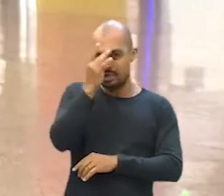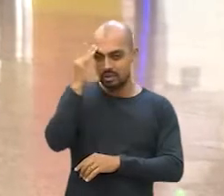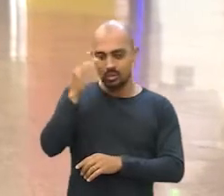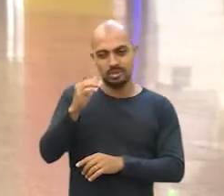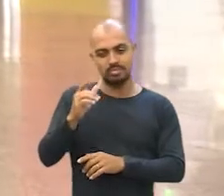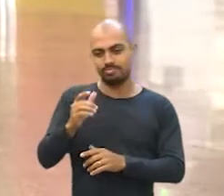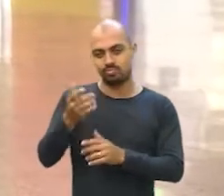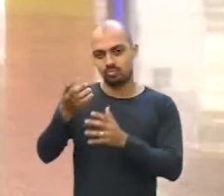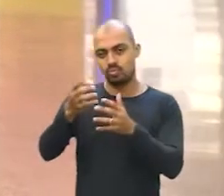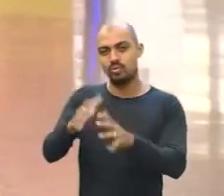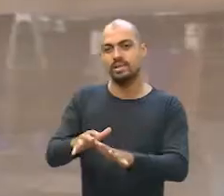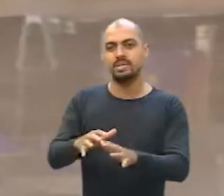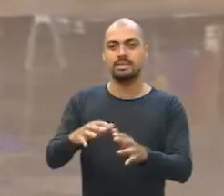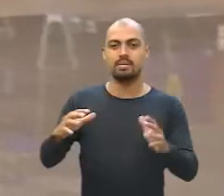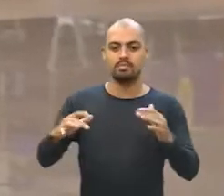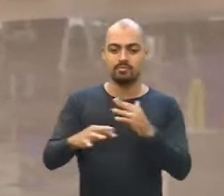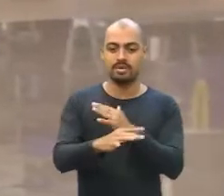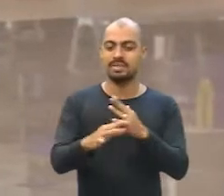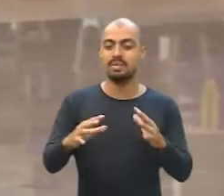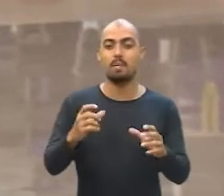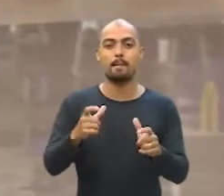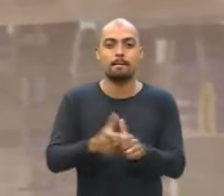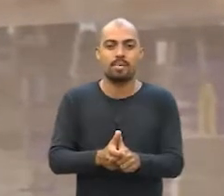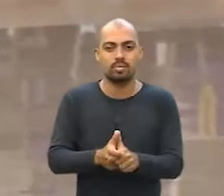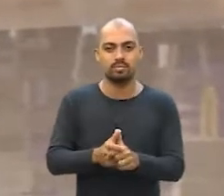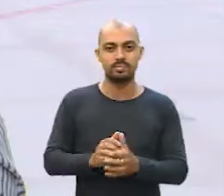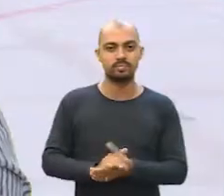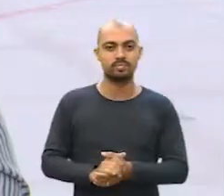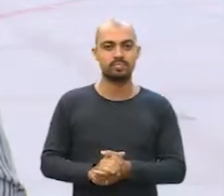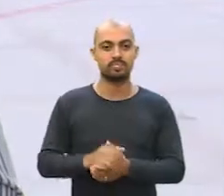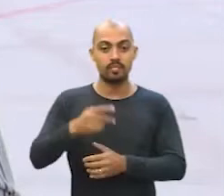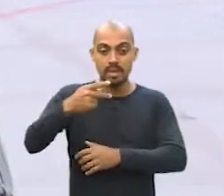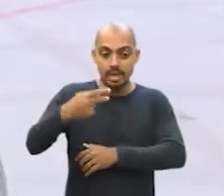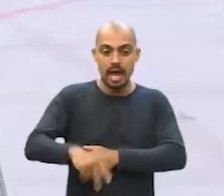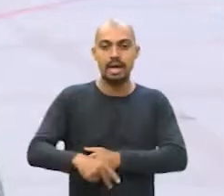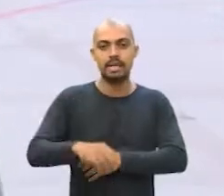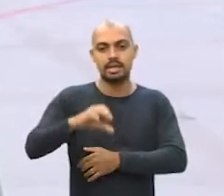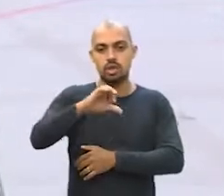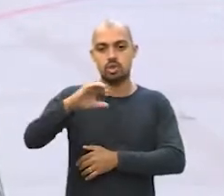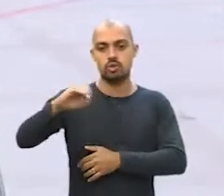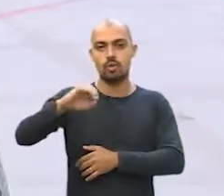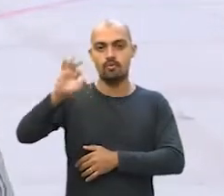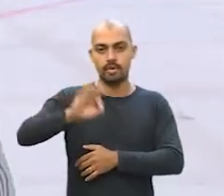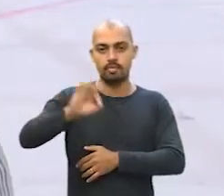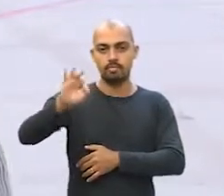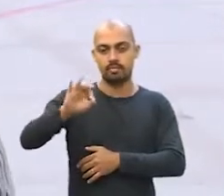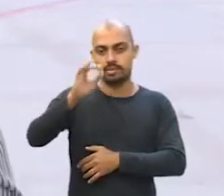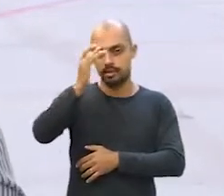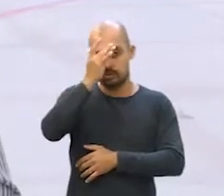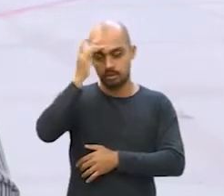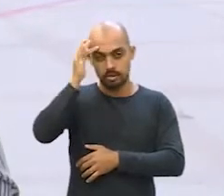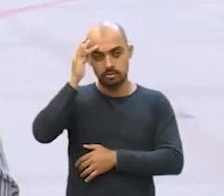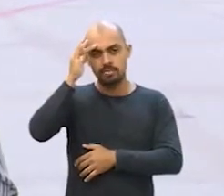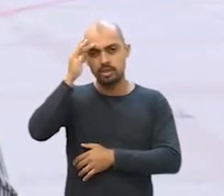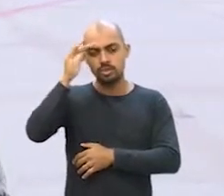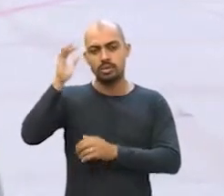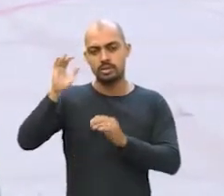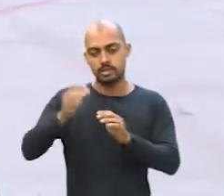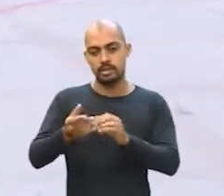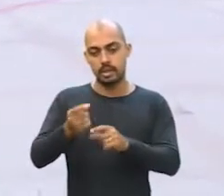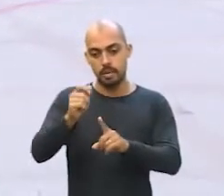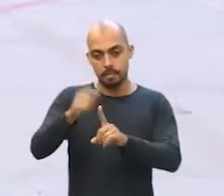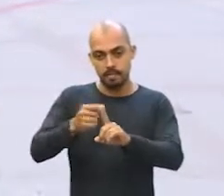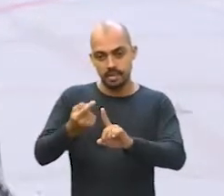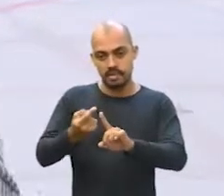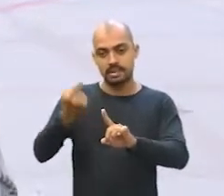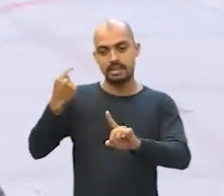150.500 passageiros, a menor movimentação do ano. Aqui no aeroporto de Viracopos nós perdemos mais de 90% do volume de passageiros que